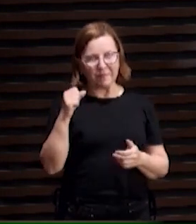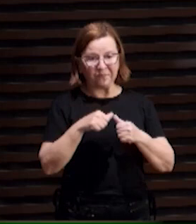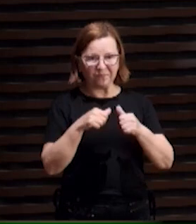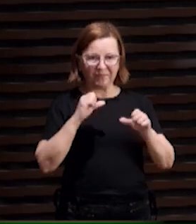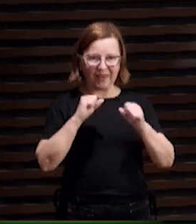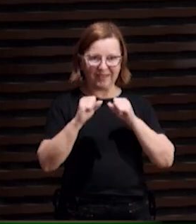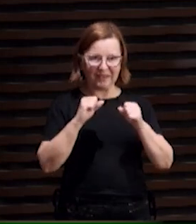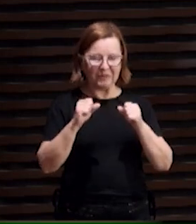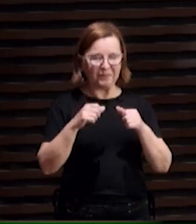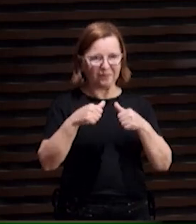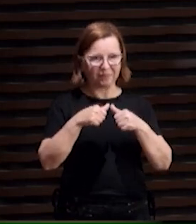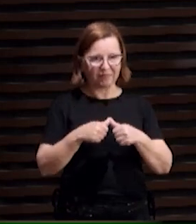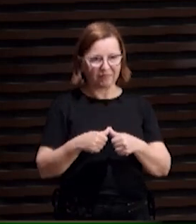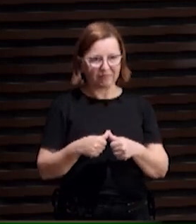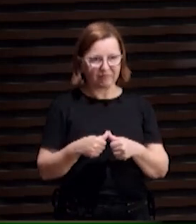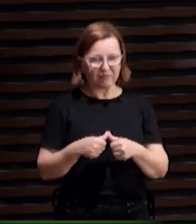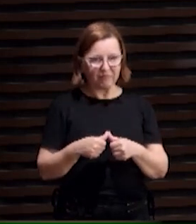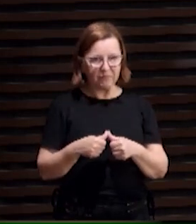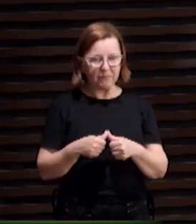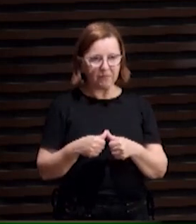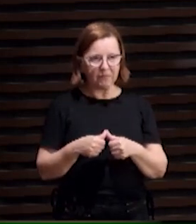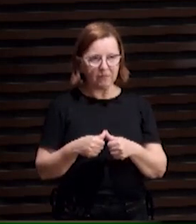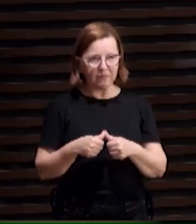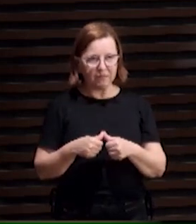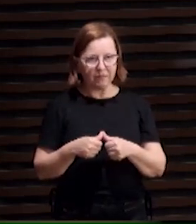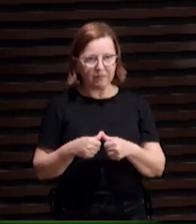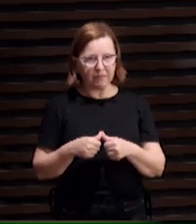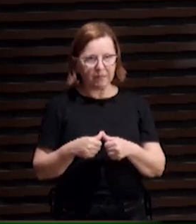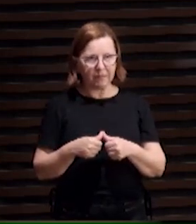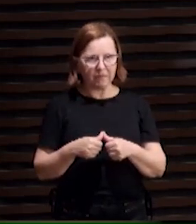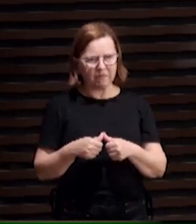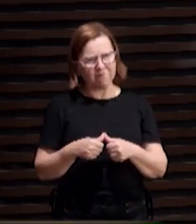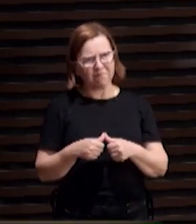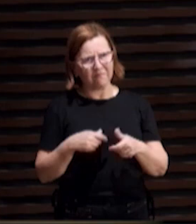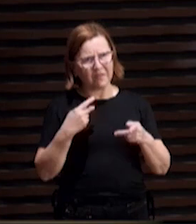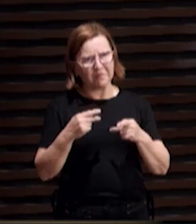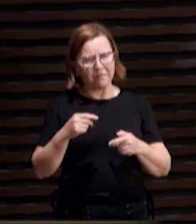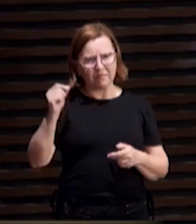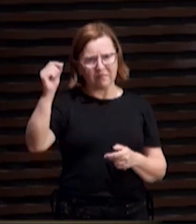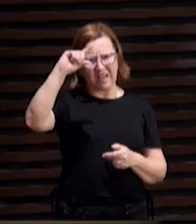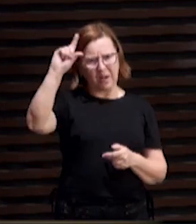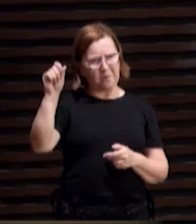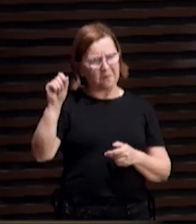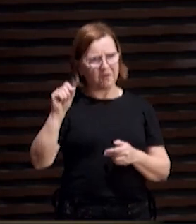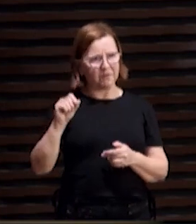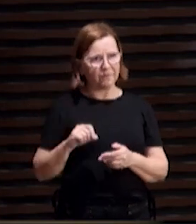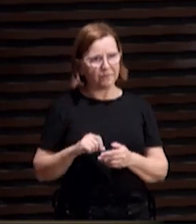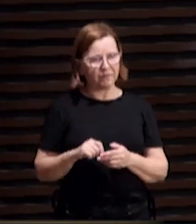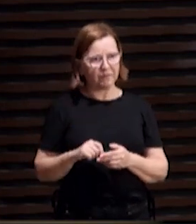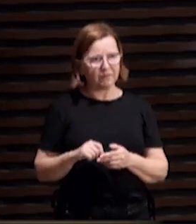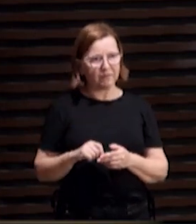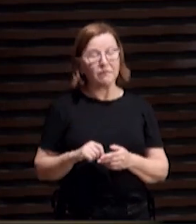que está dentro de um pote na lua, levado por Louis